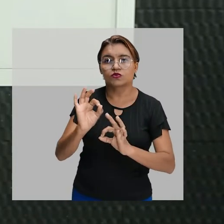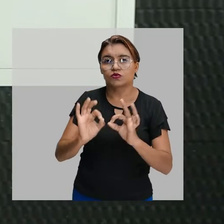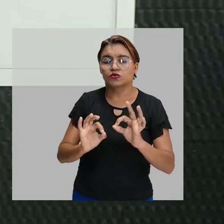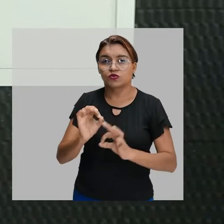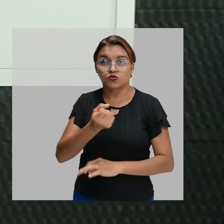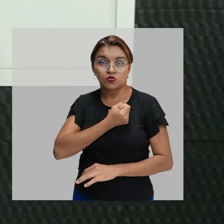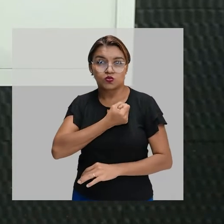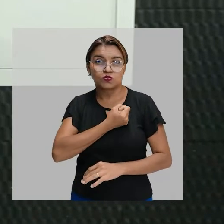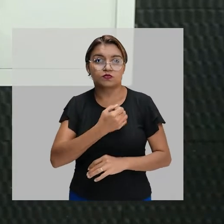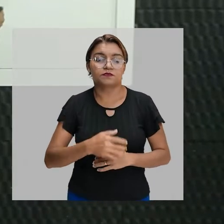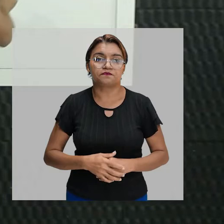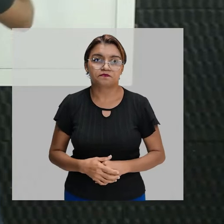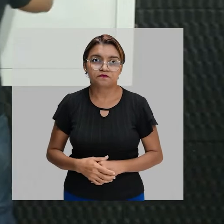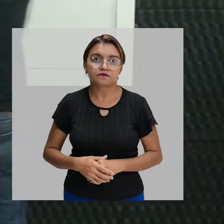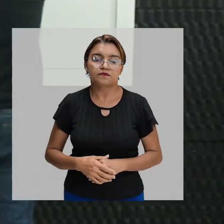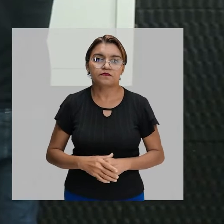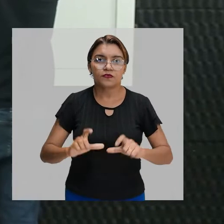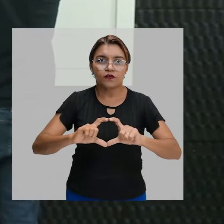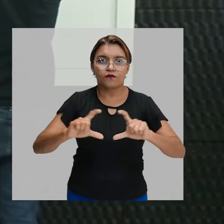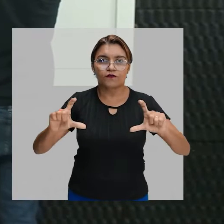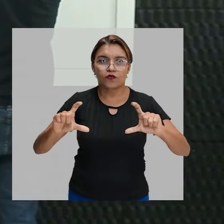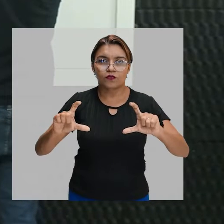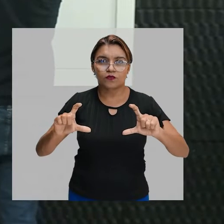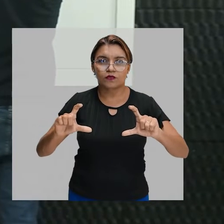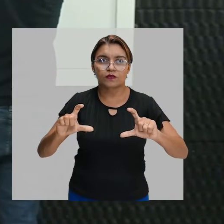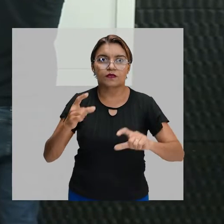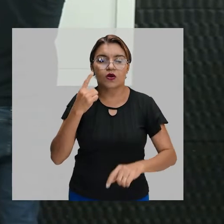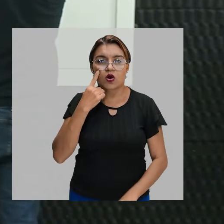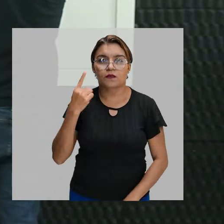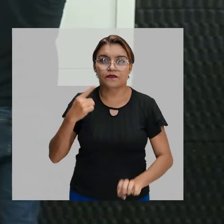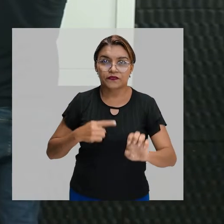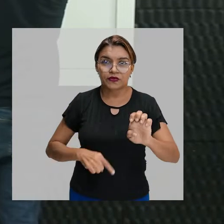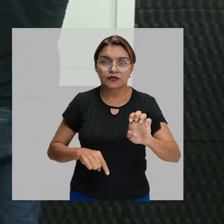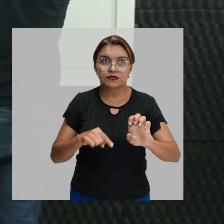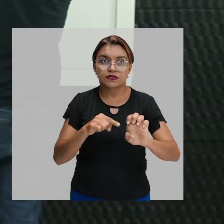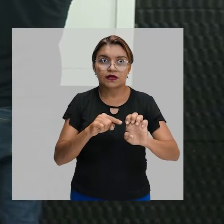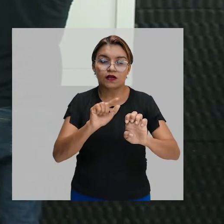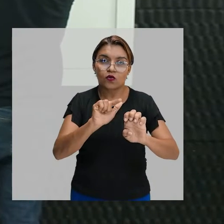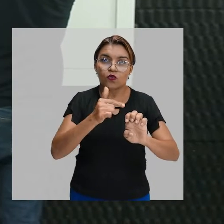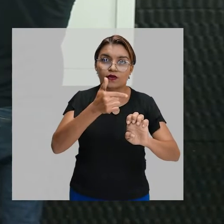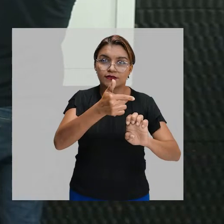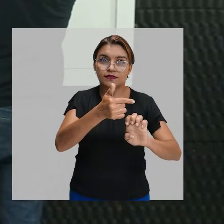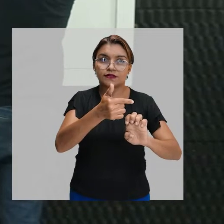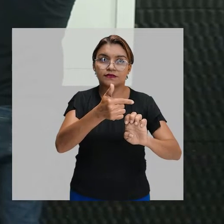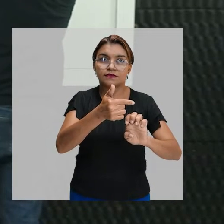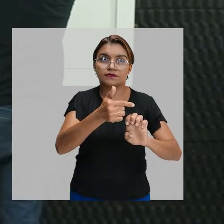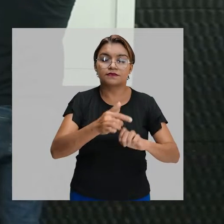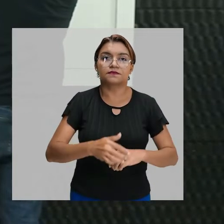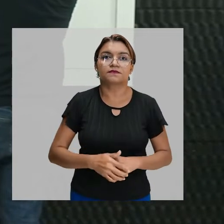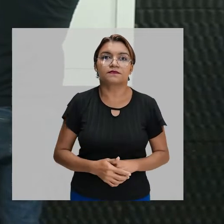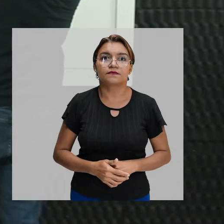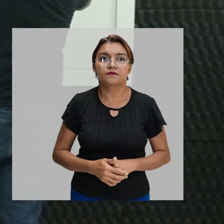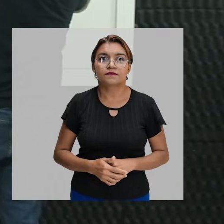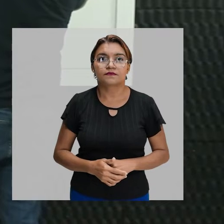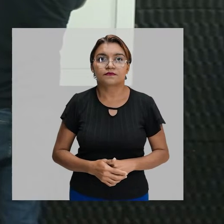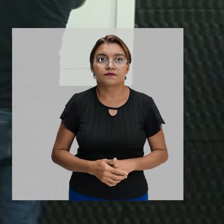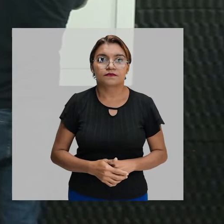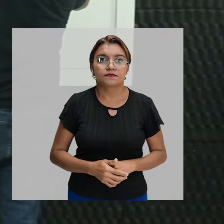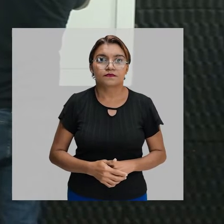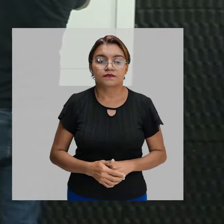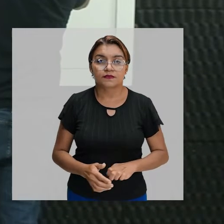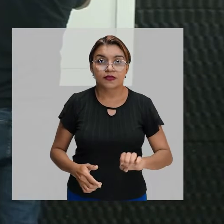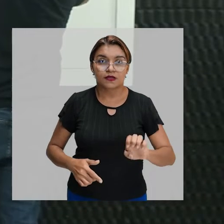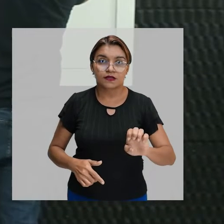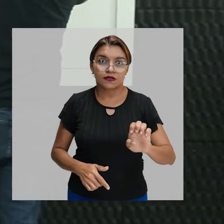certo então a fórmula fica assim ó a escala ao quadrado certo Aqui